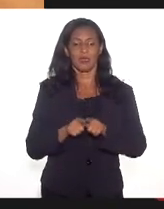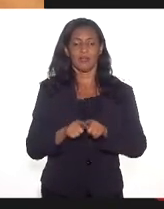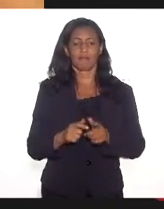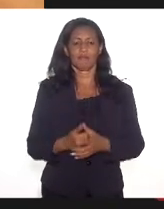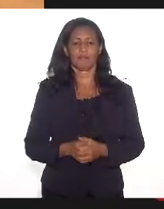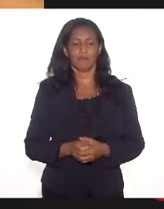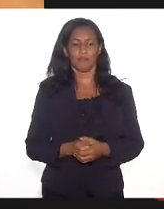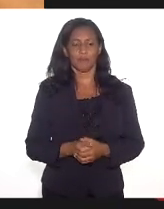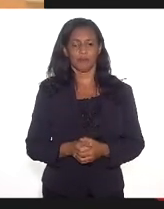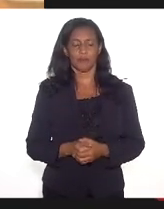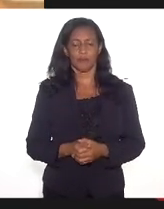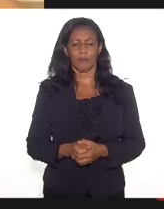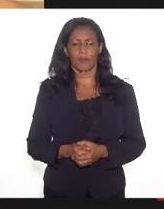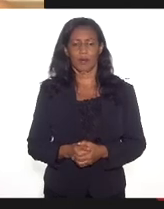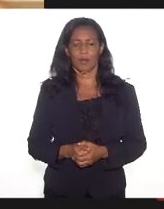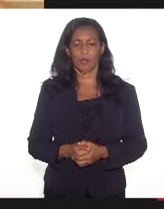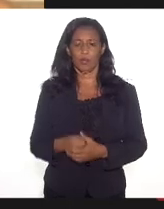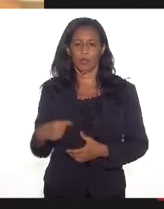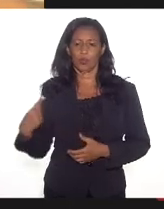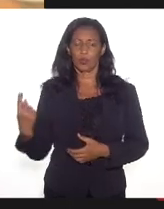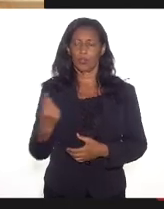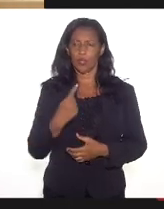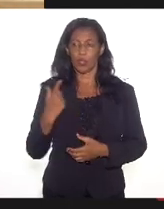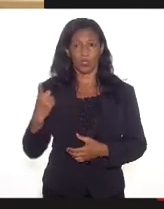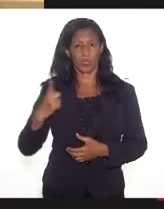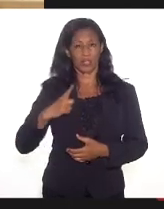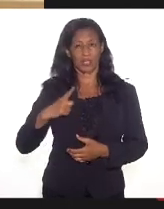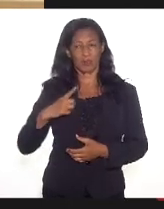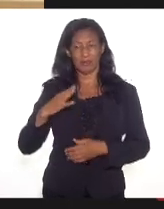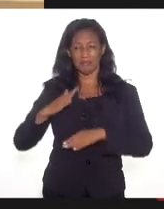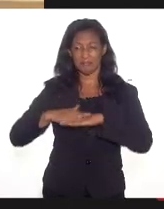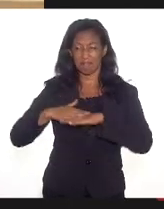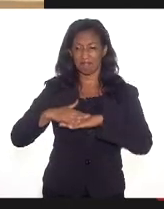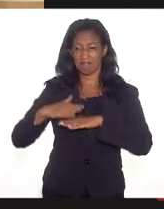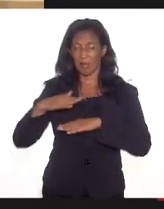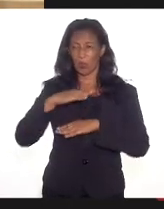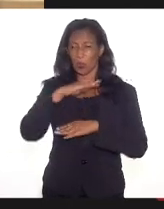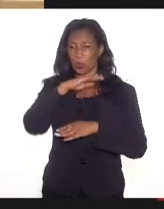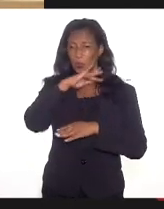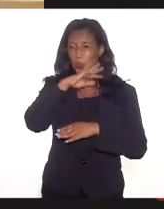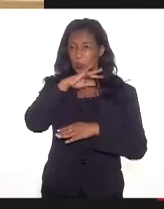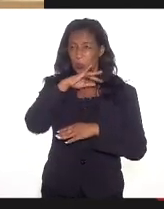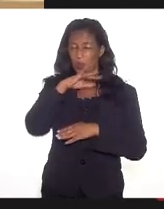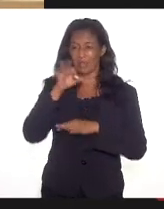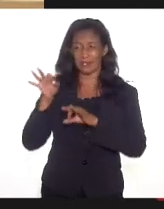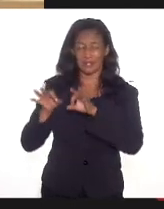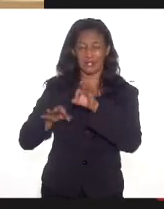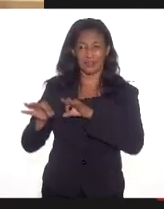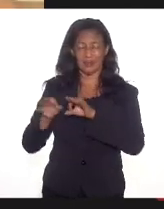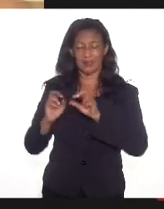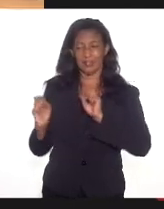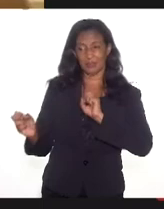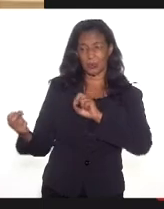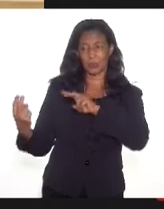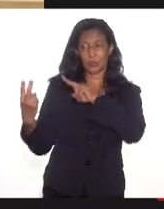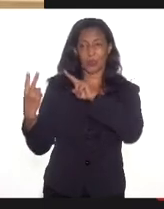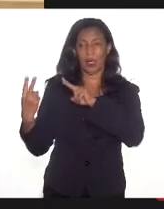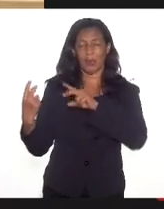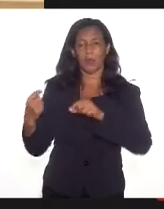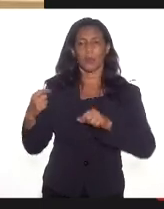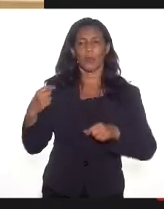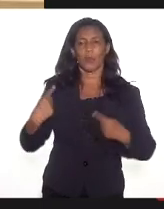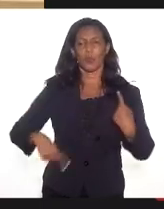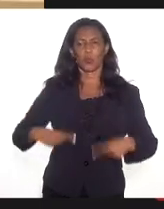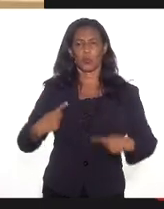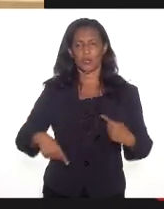aquilo que a gente tem de mais cruel na forma de se olhar a própria política pública